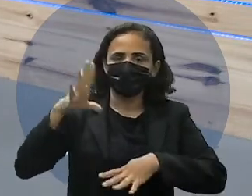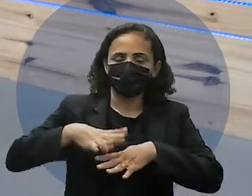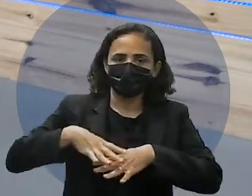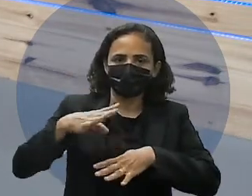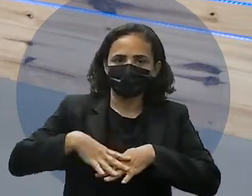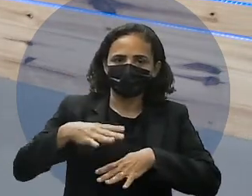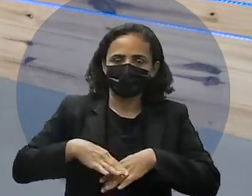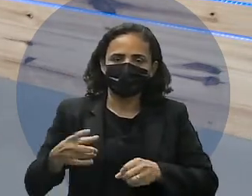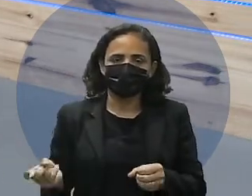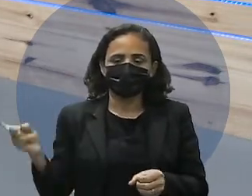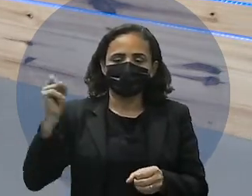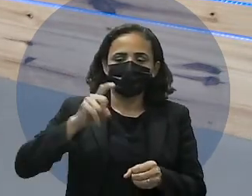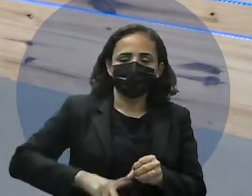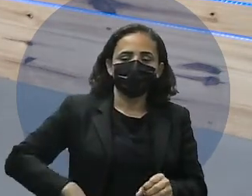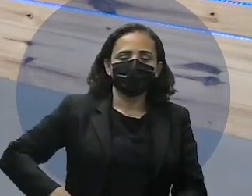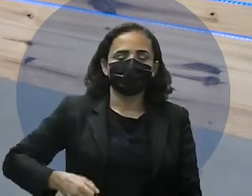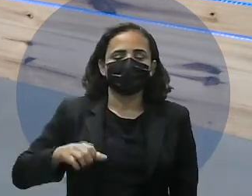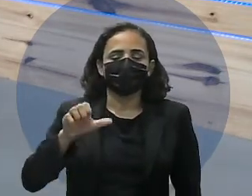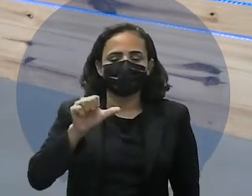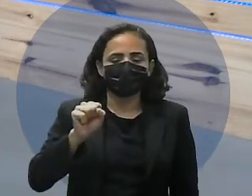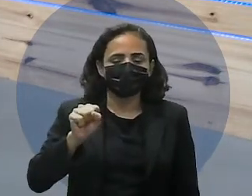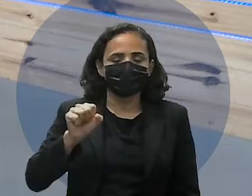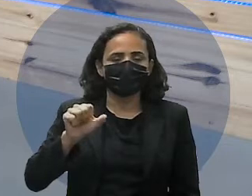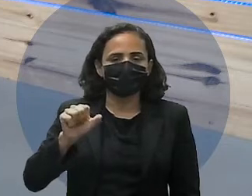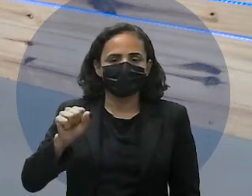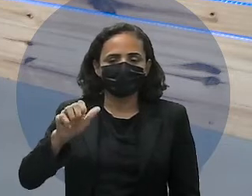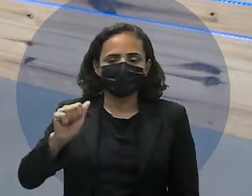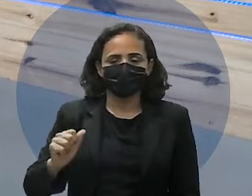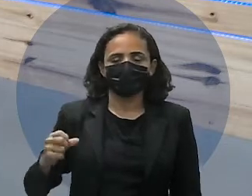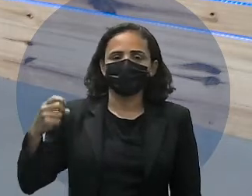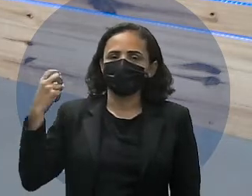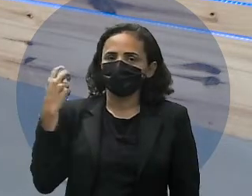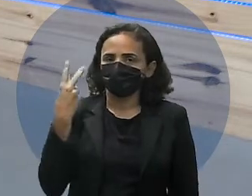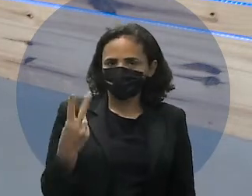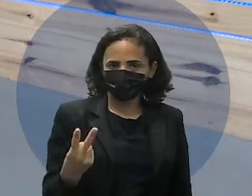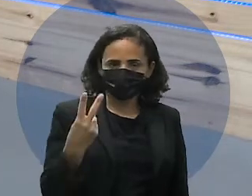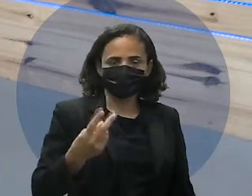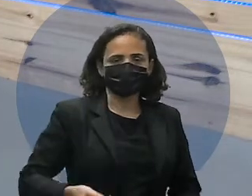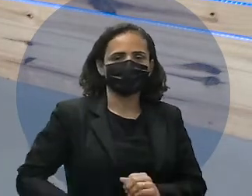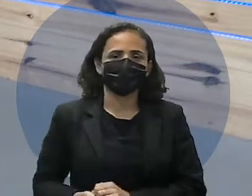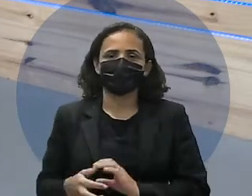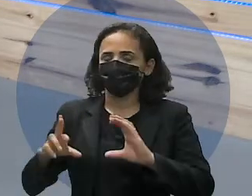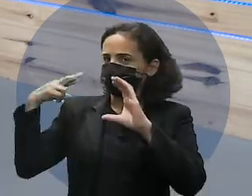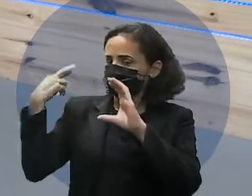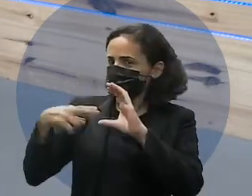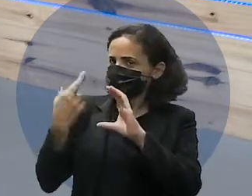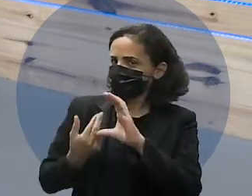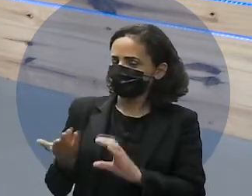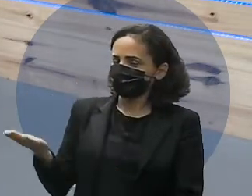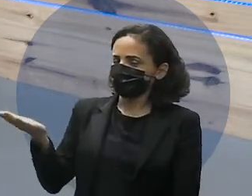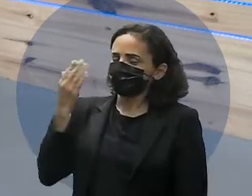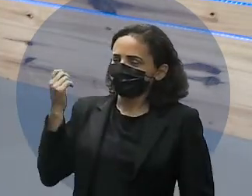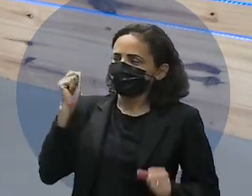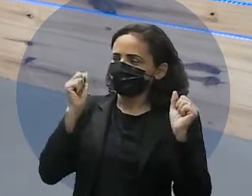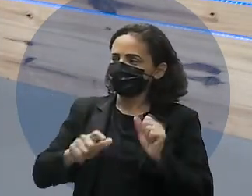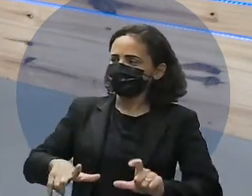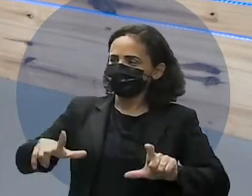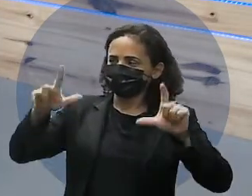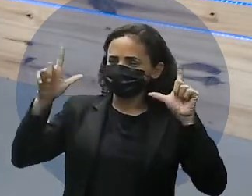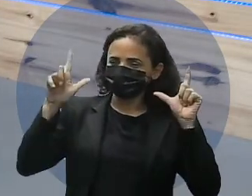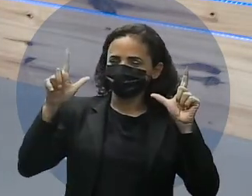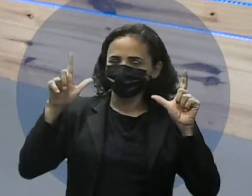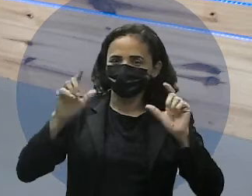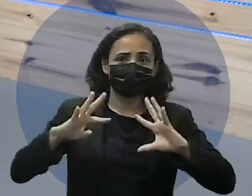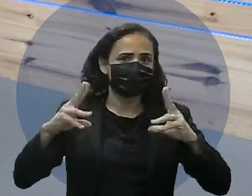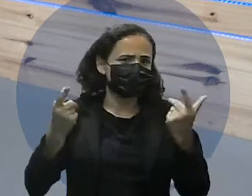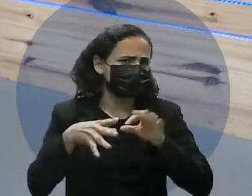volta com SSA 2, beleza? Robertão, meu filho, temos slides prontos aí,